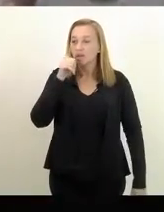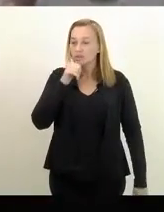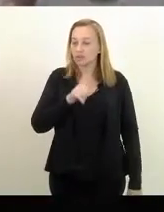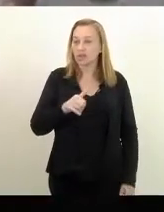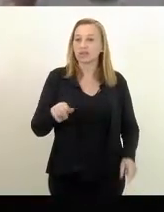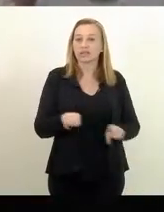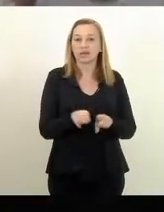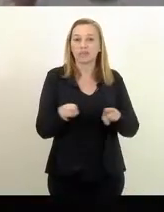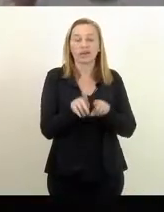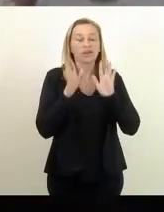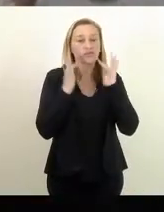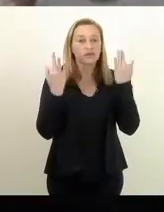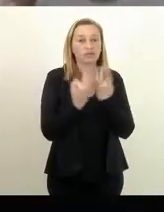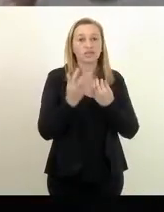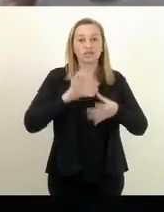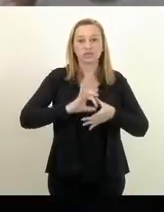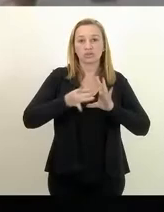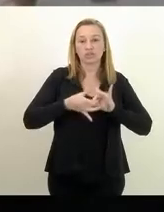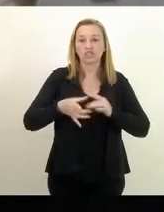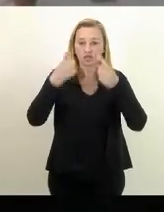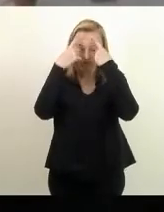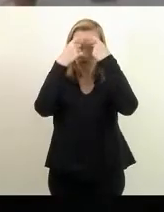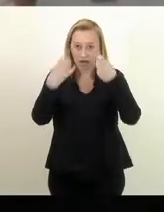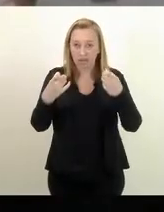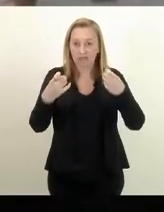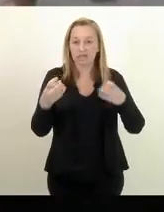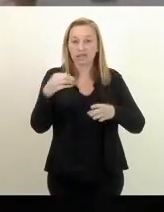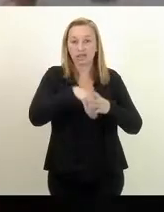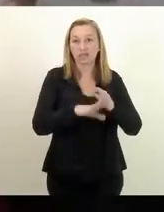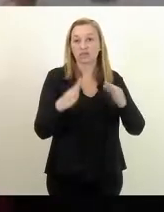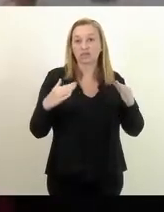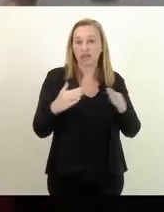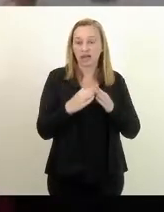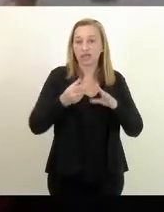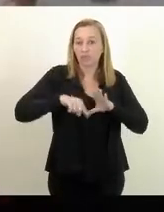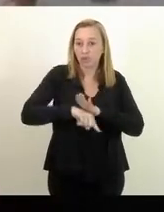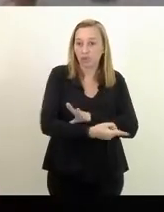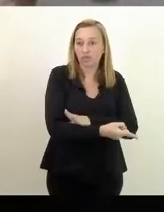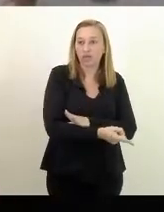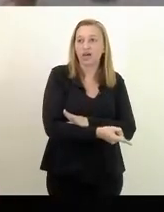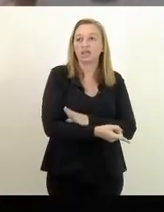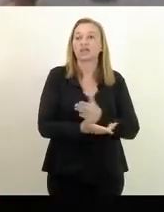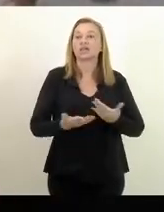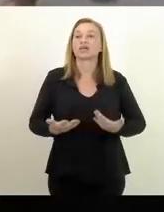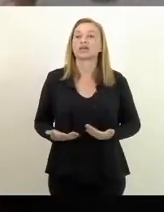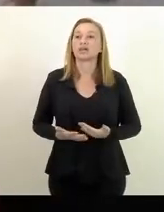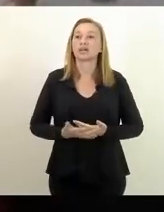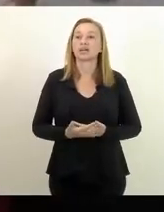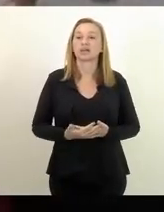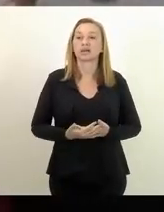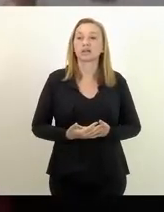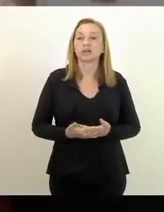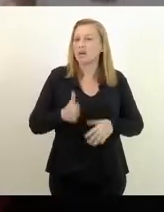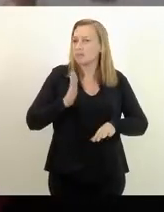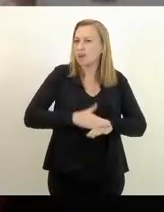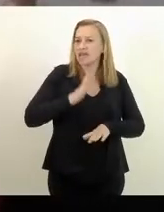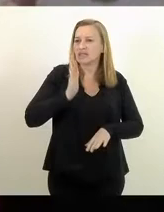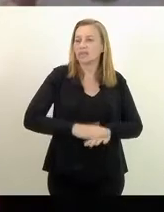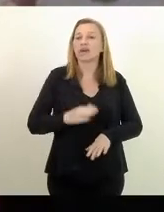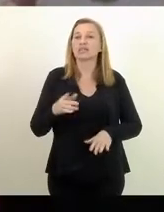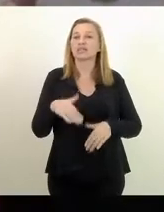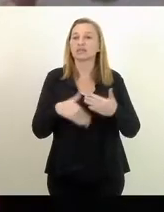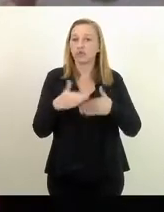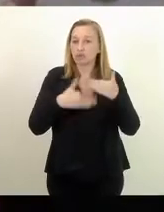nesse contexto de violência doméstica aprofundada e cada vez mais nesse